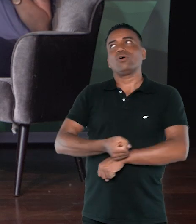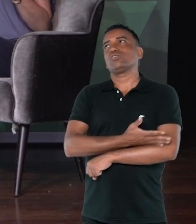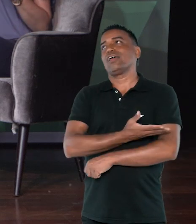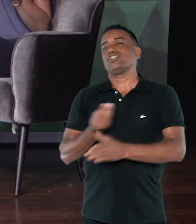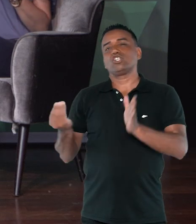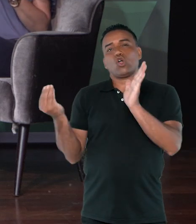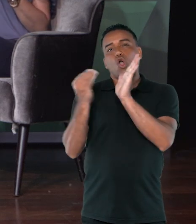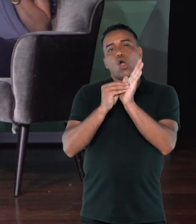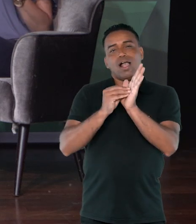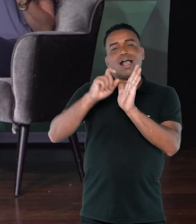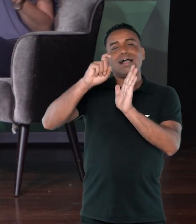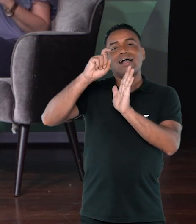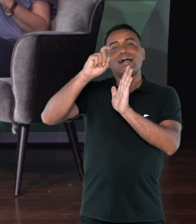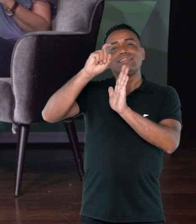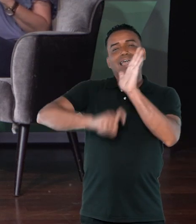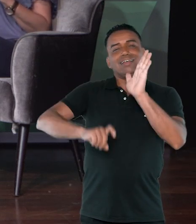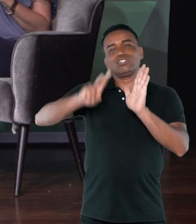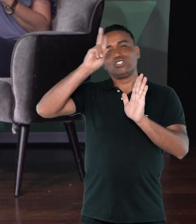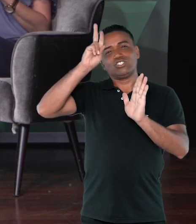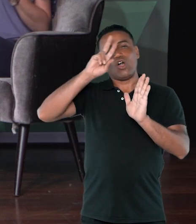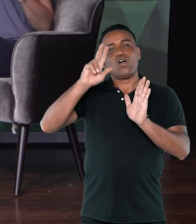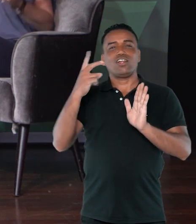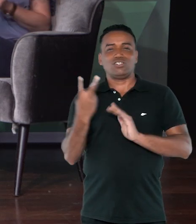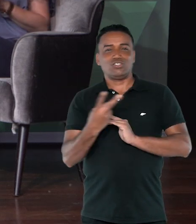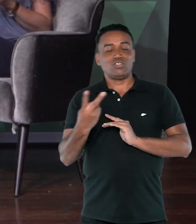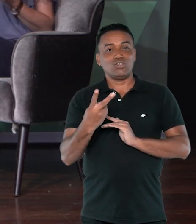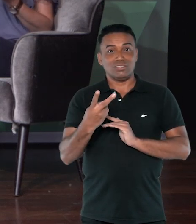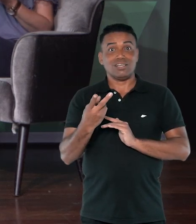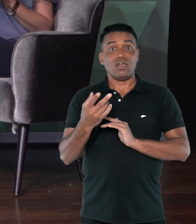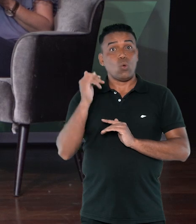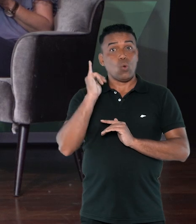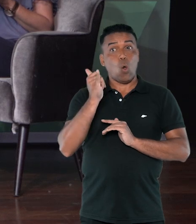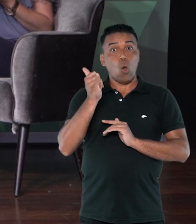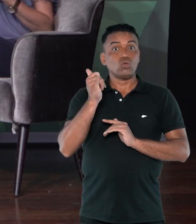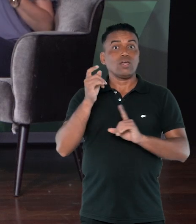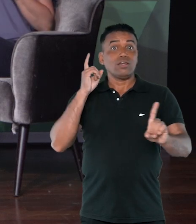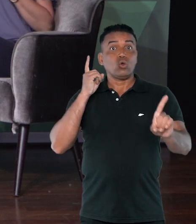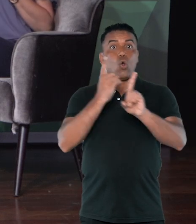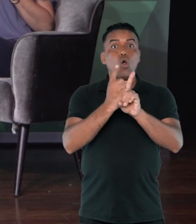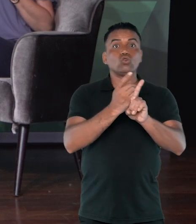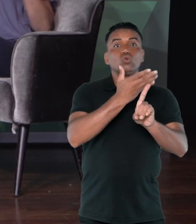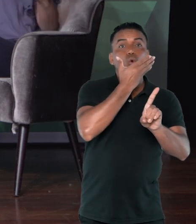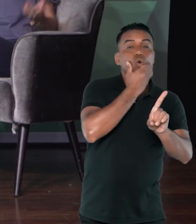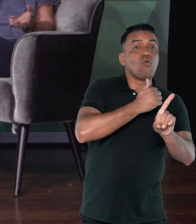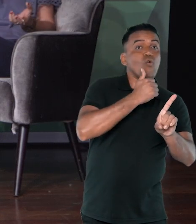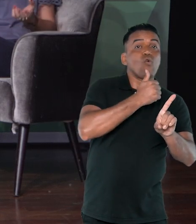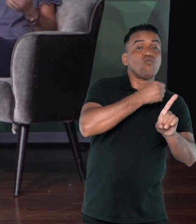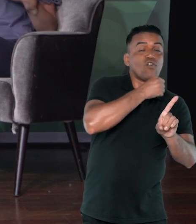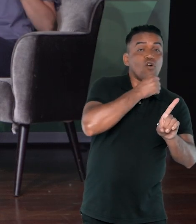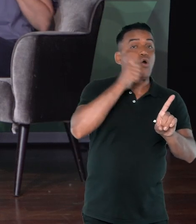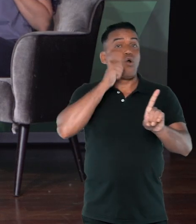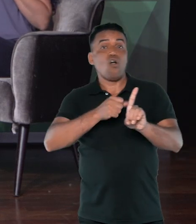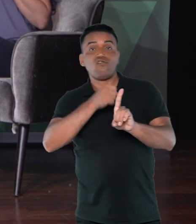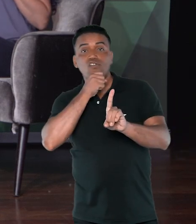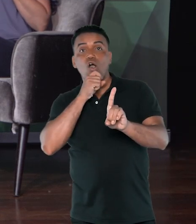conto o encontro do meu avô com a minha avó, que eu não tenho ideia de como foi. Aliás, eu não sei vocês, gente, mas